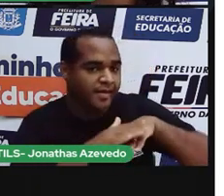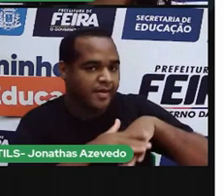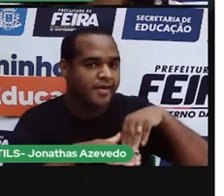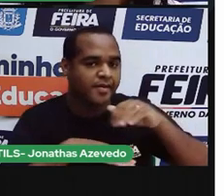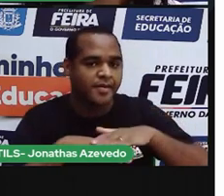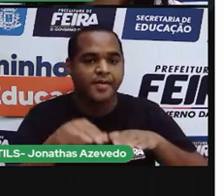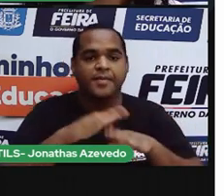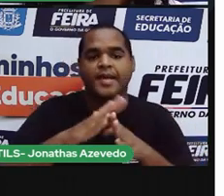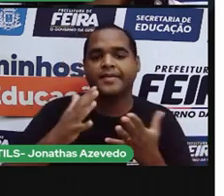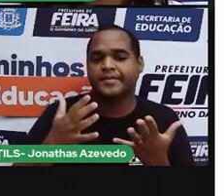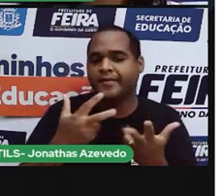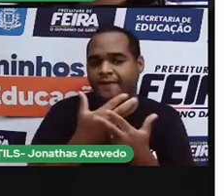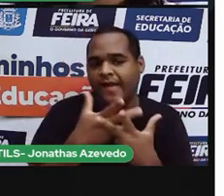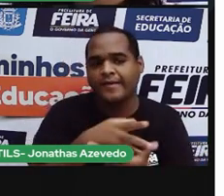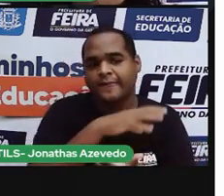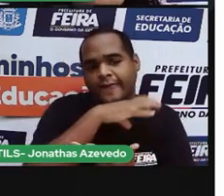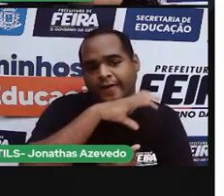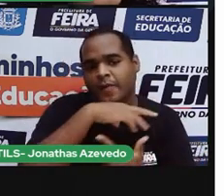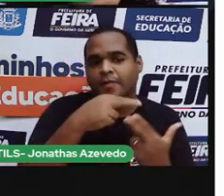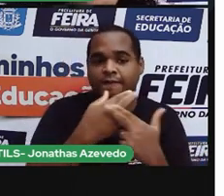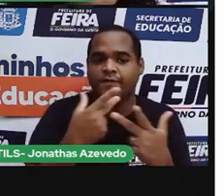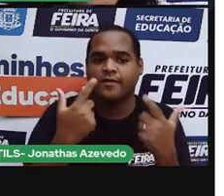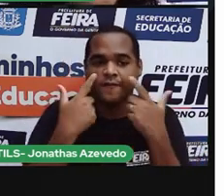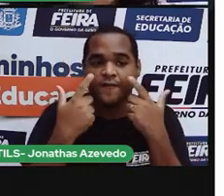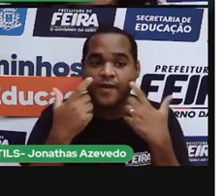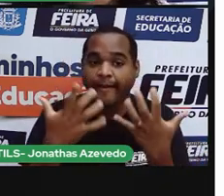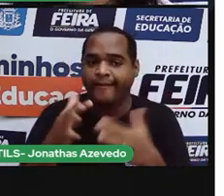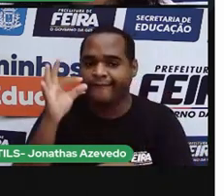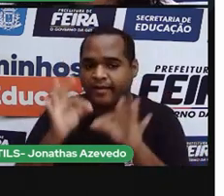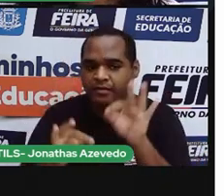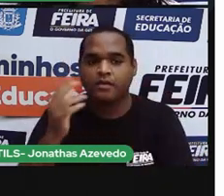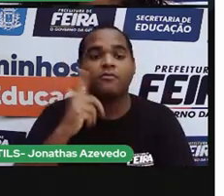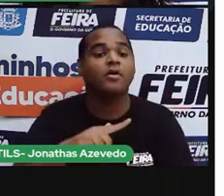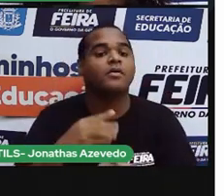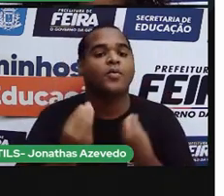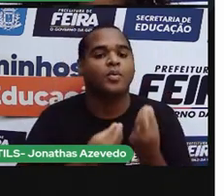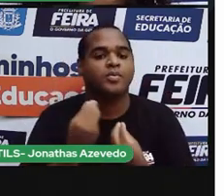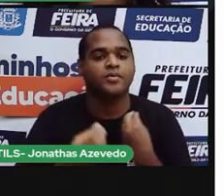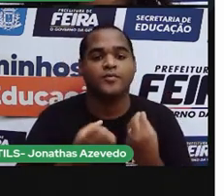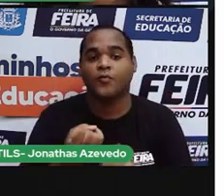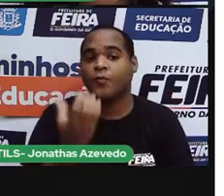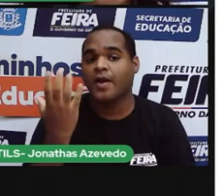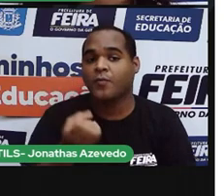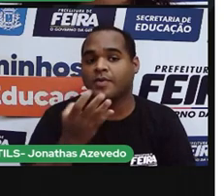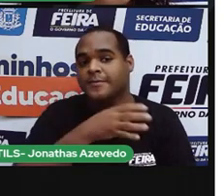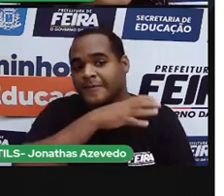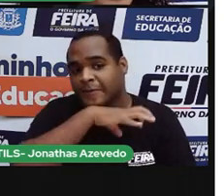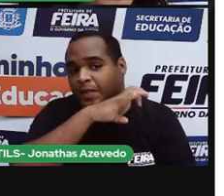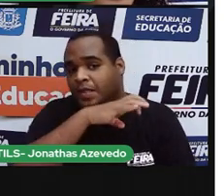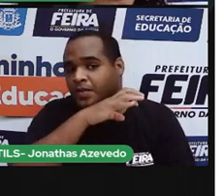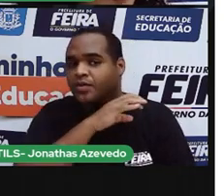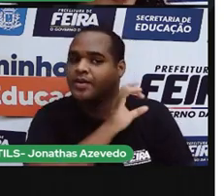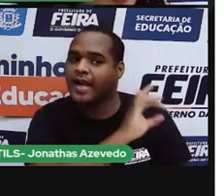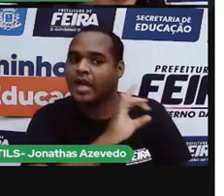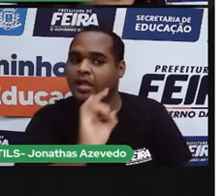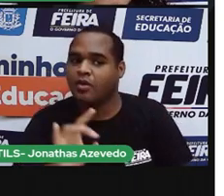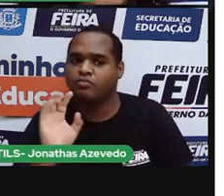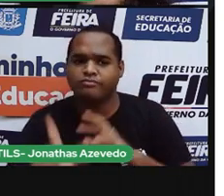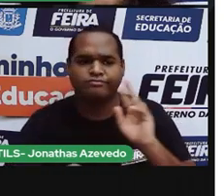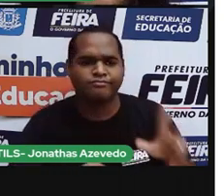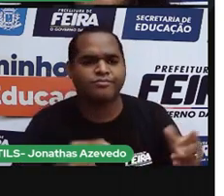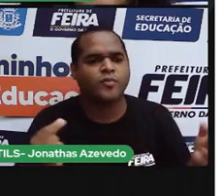de tanto bicho, quero ver acertar. Quantos são os animais de cada